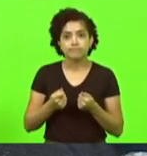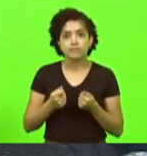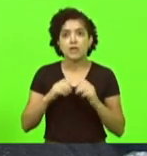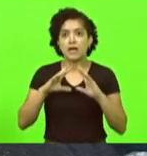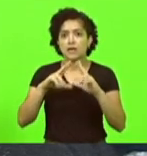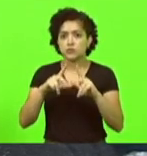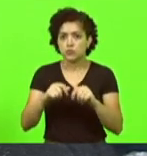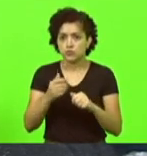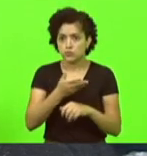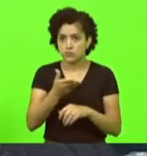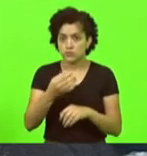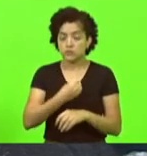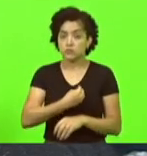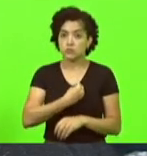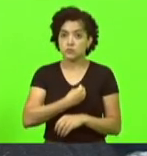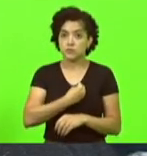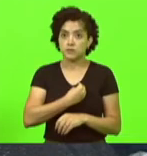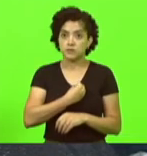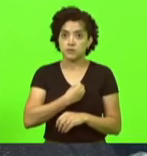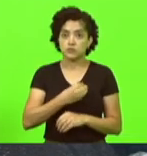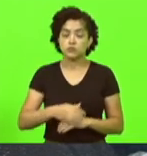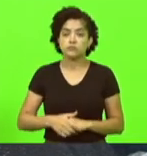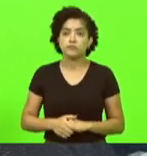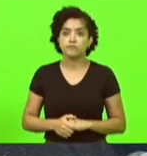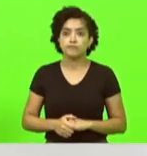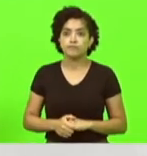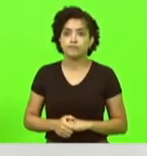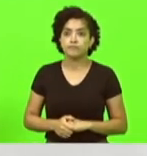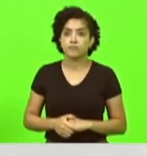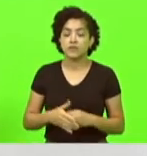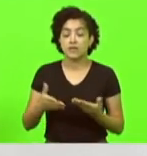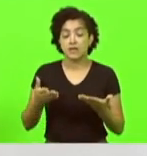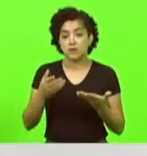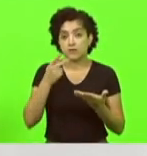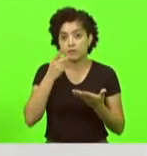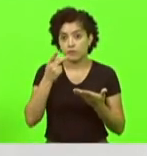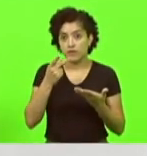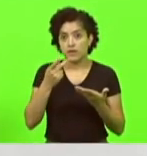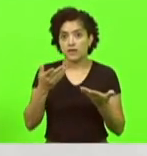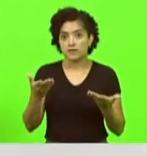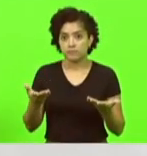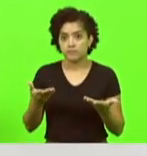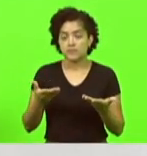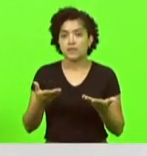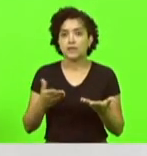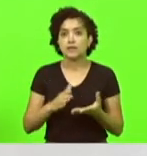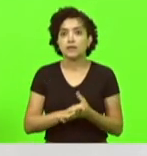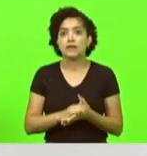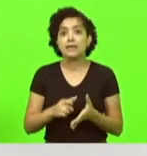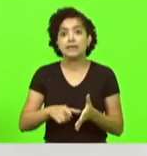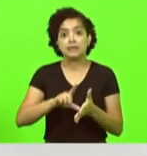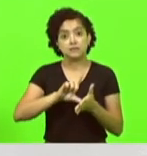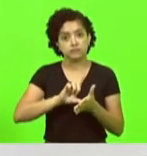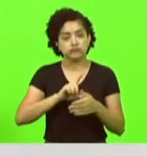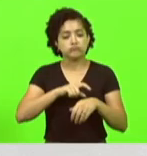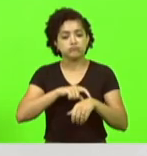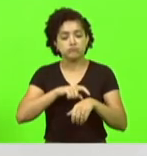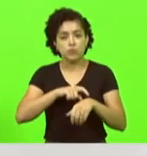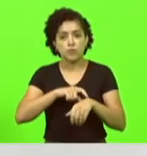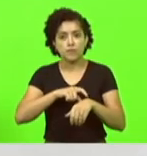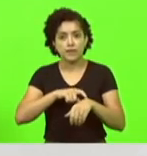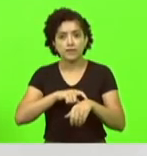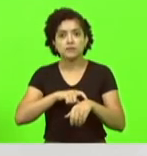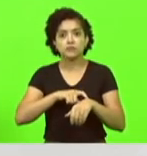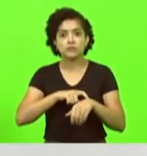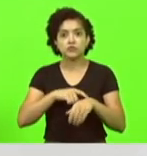os pares que aqui estão quer dizer a todos vocês e que antes mesmo do momento é da renúncia